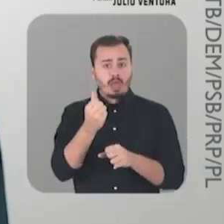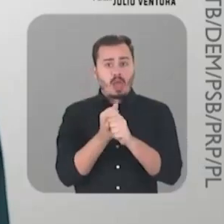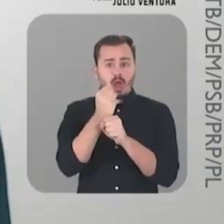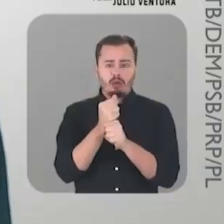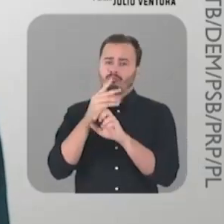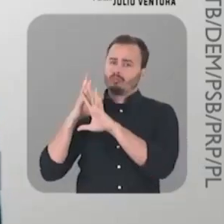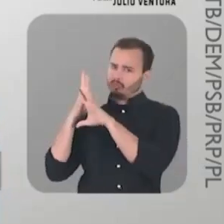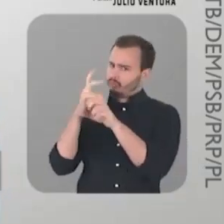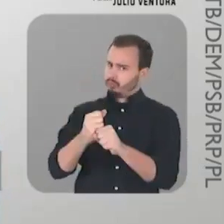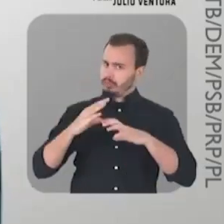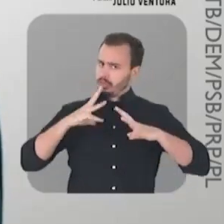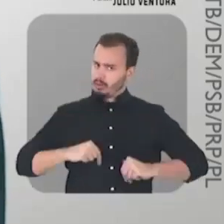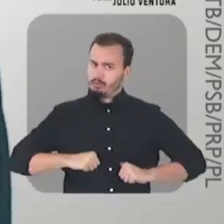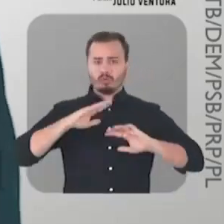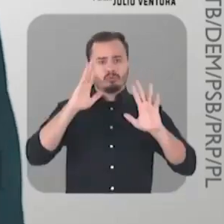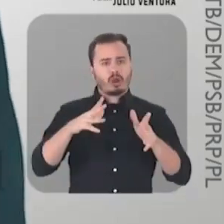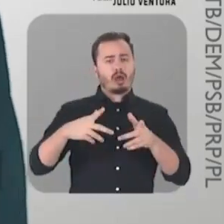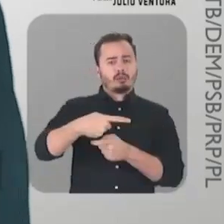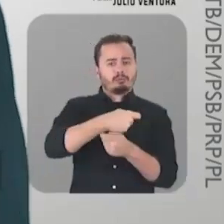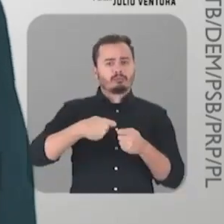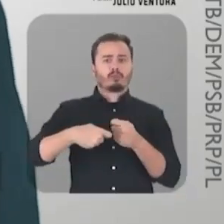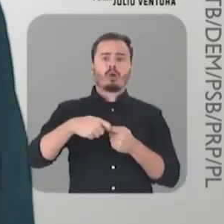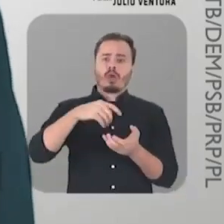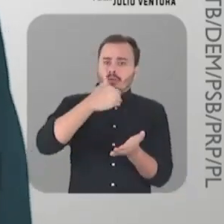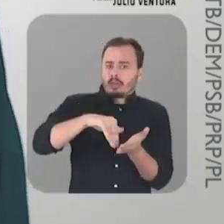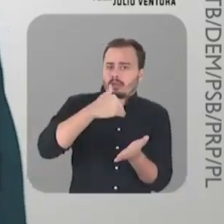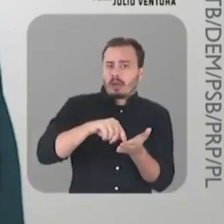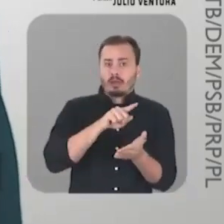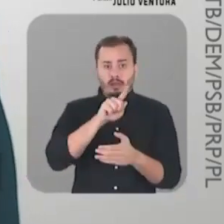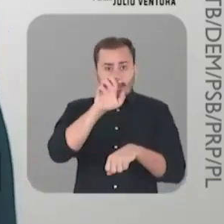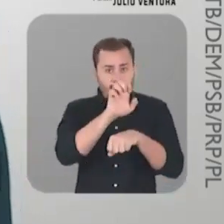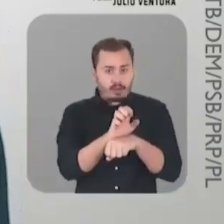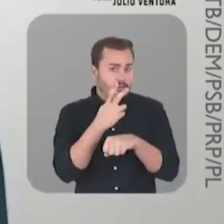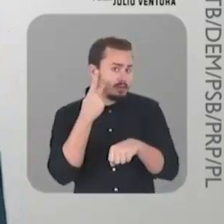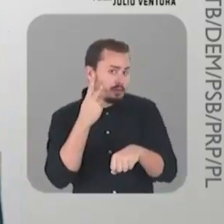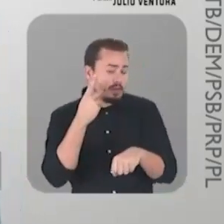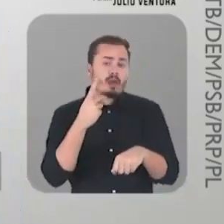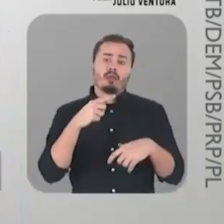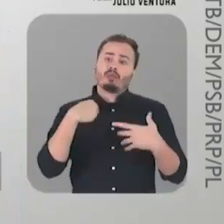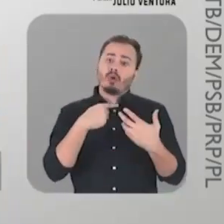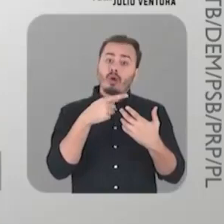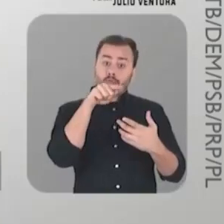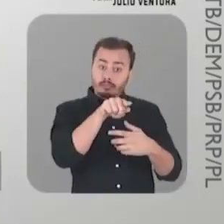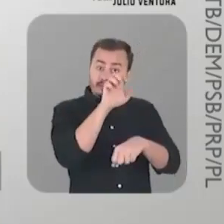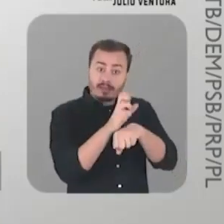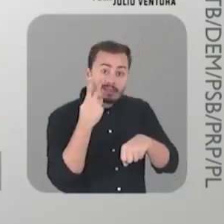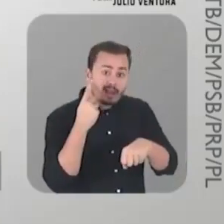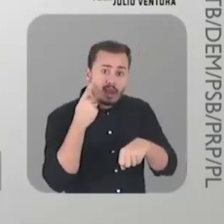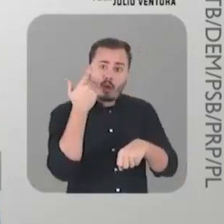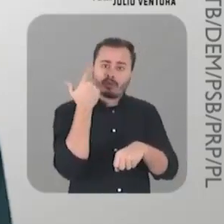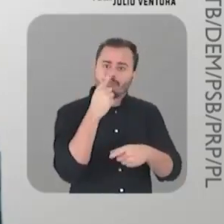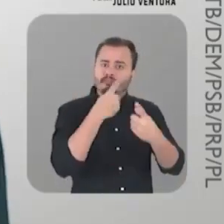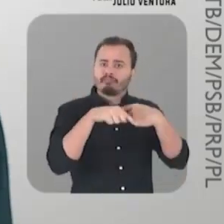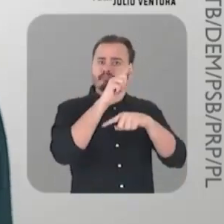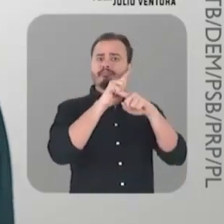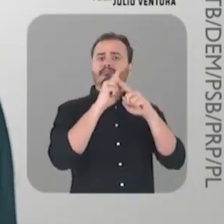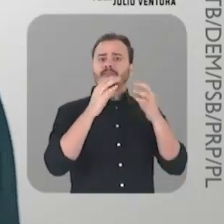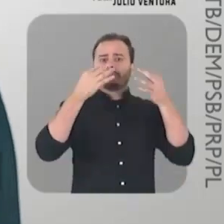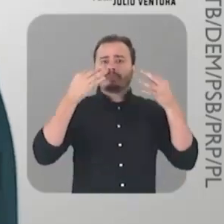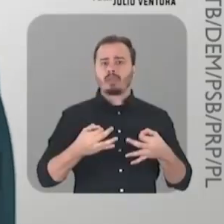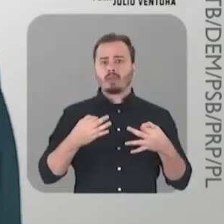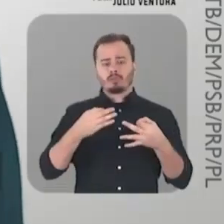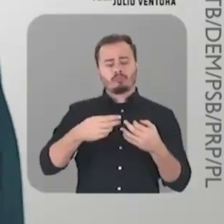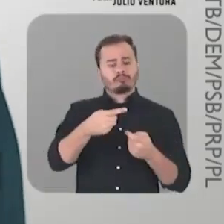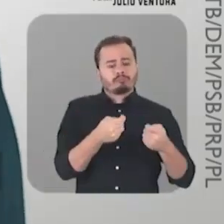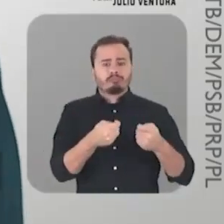26 anos de vida pública e sou ficha limpa. Fui 12 anos secretário da Fazenda do governo do Estado e o Ceará virou líder do país